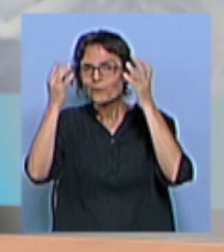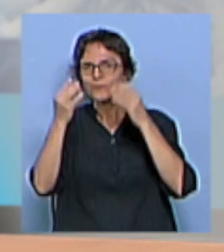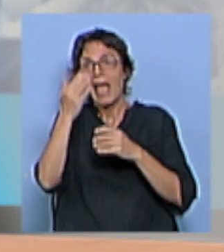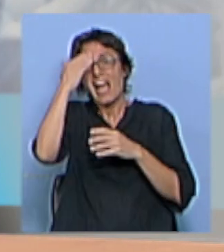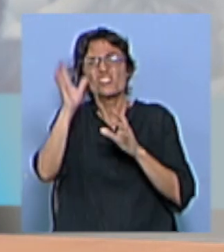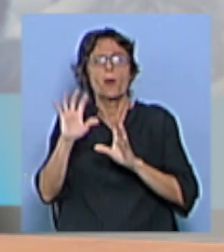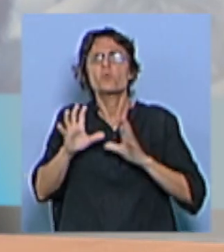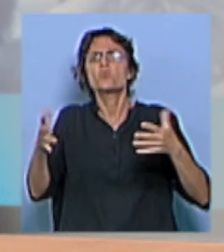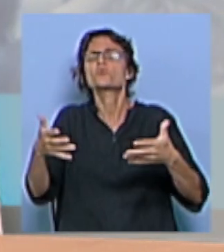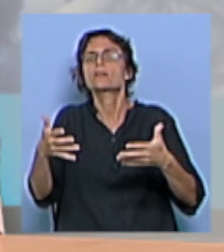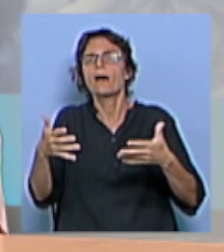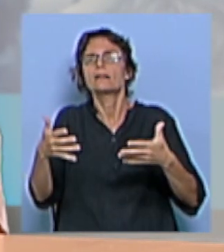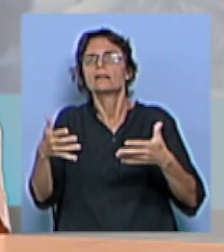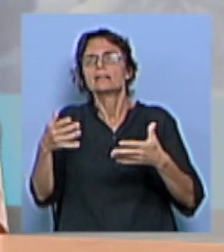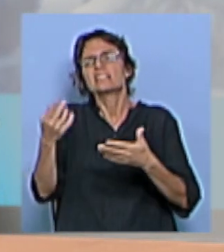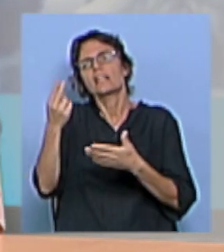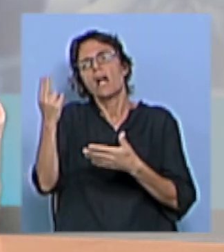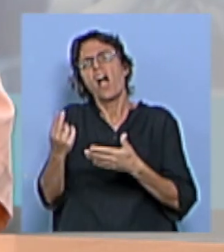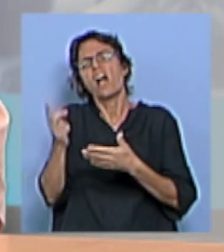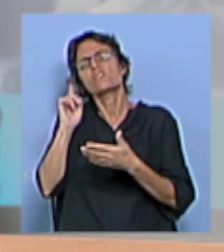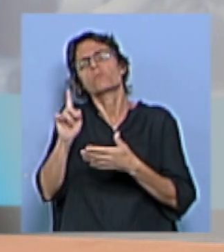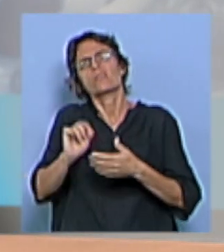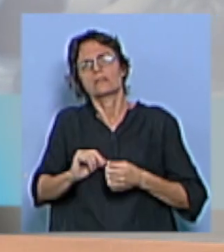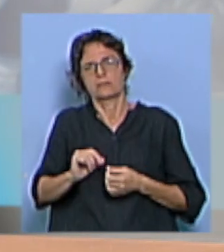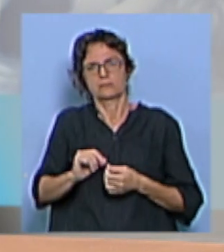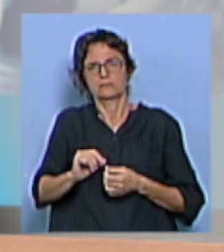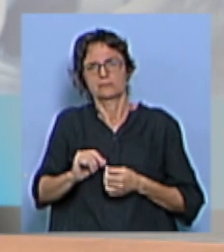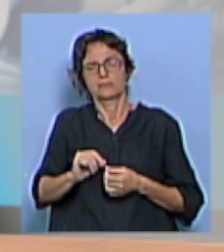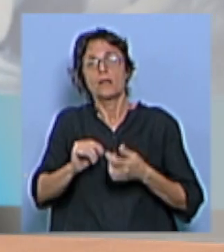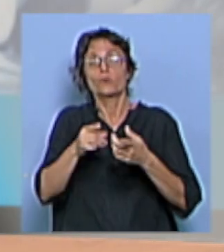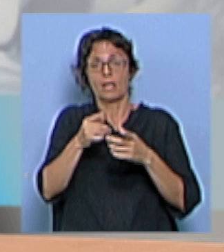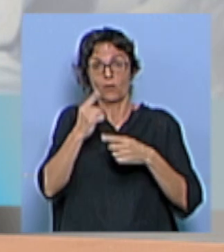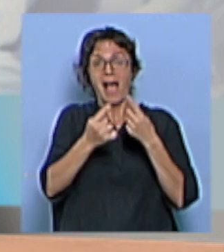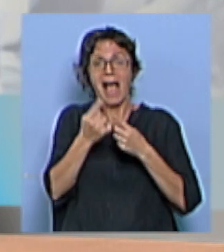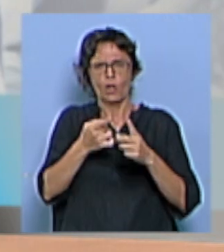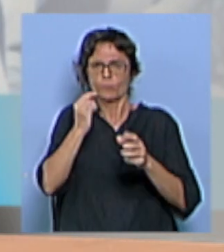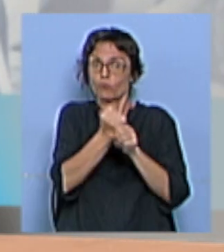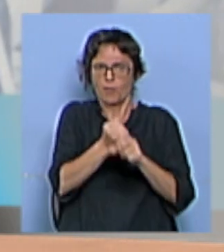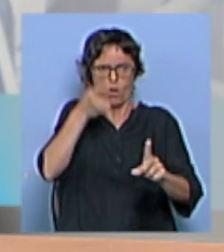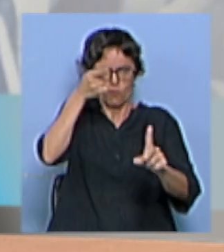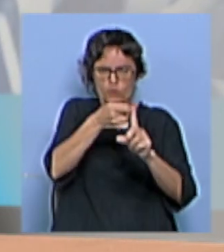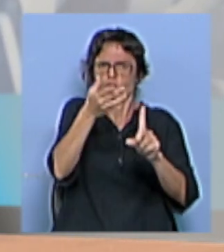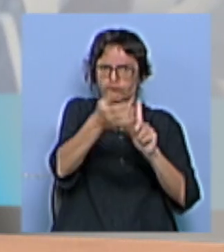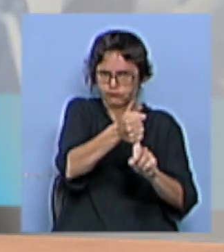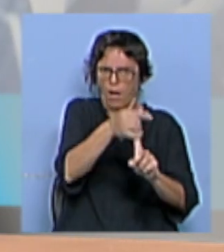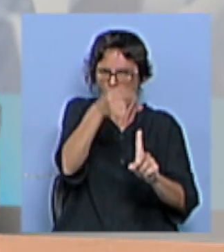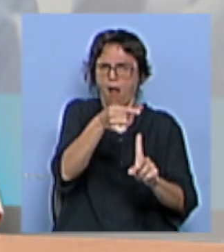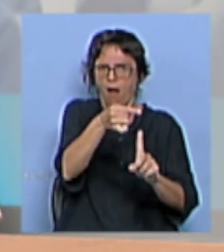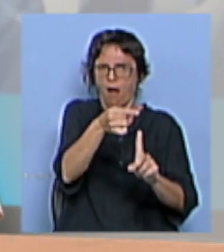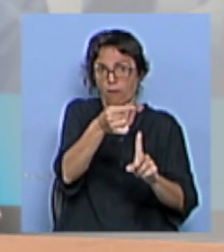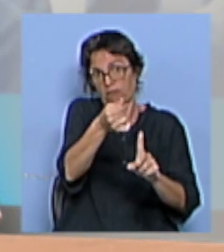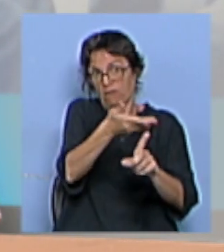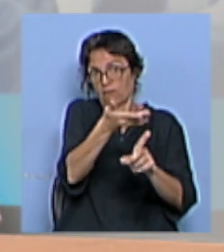cabo, portanto, o útil só tem sentido se nós estivermos a pensar no inútil. Ou seja, no jogo, na diversão, no